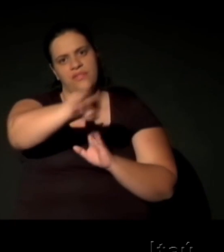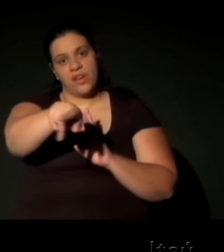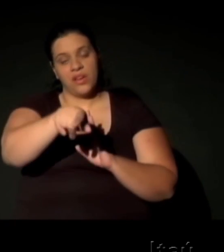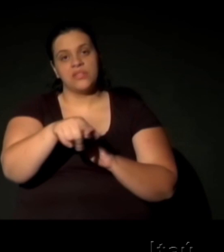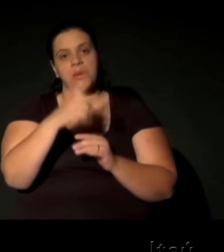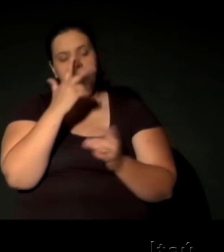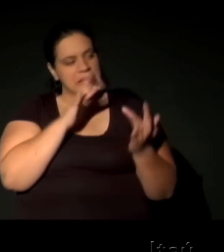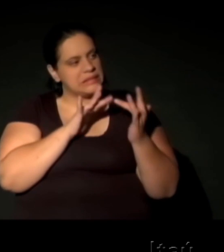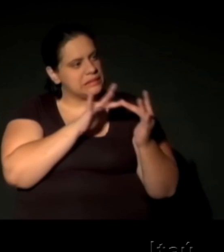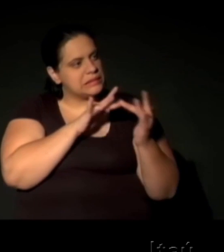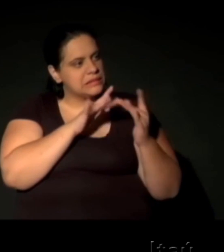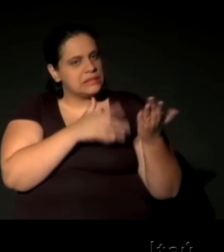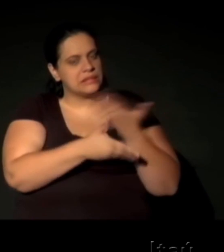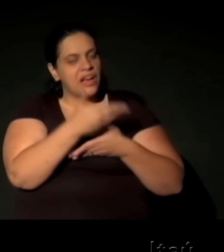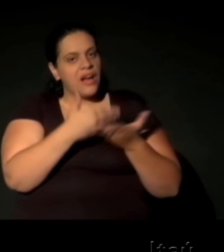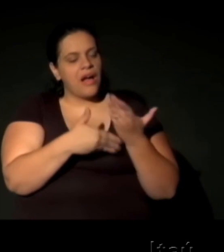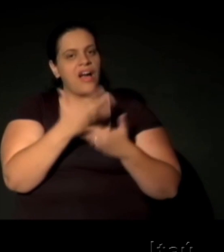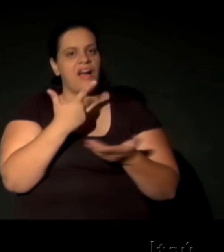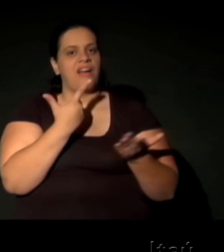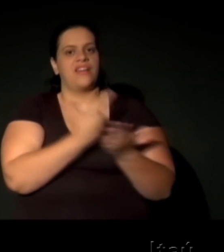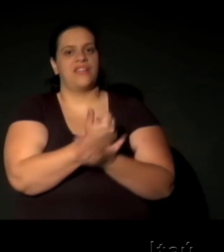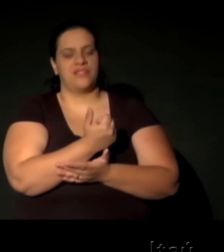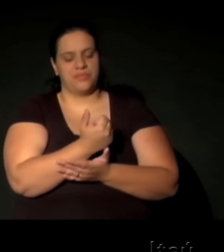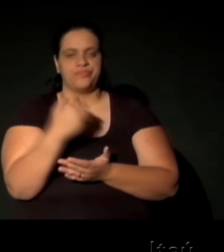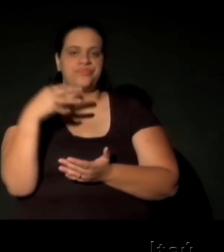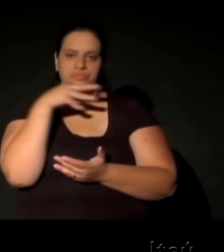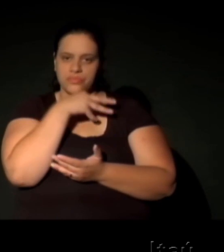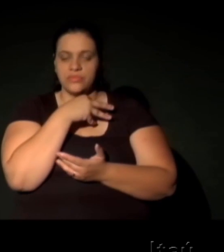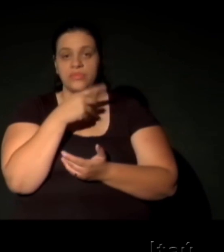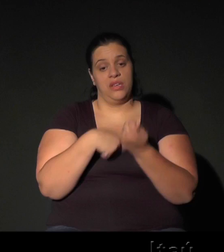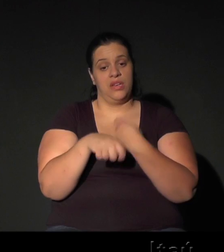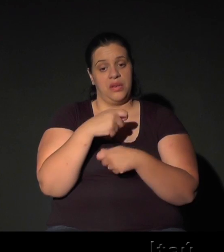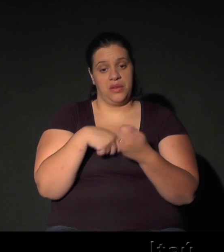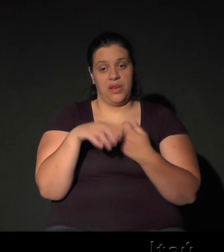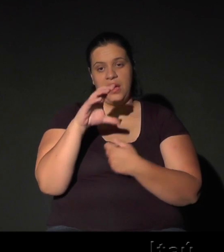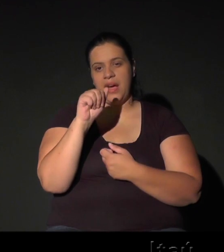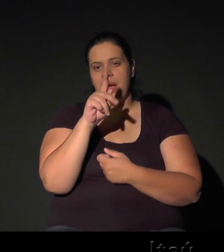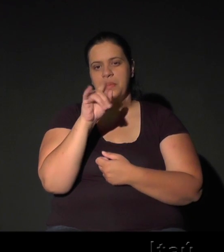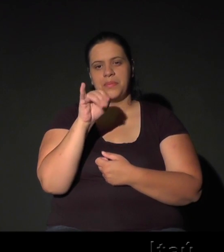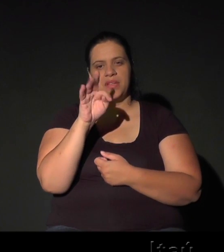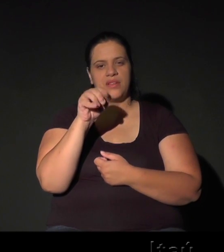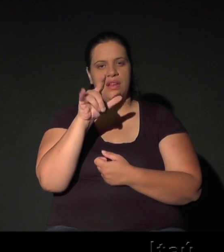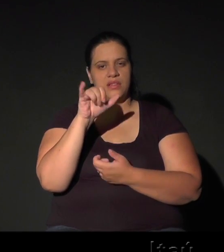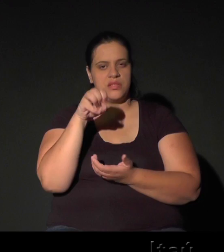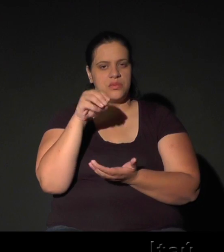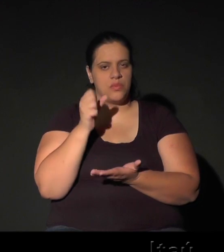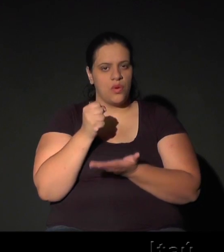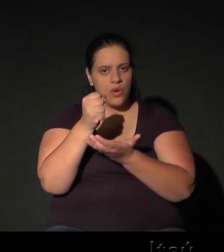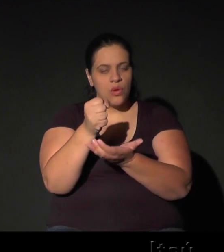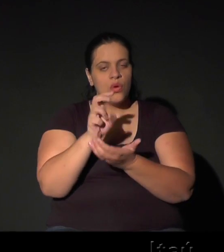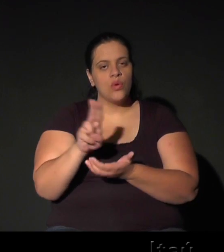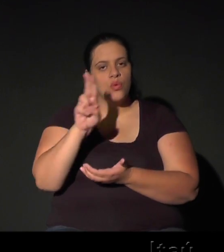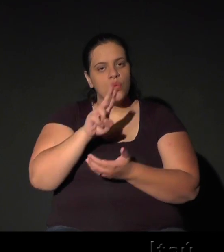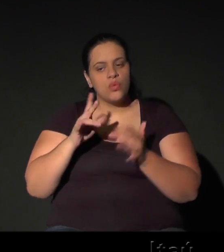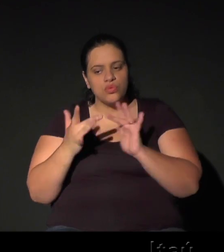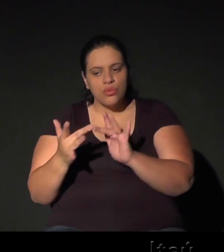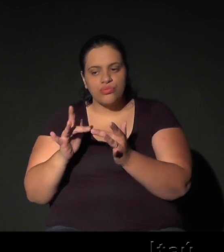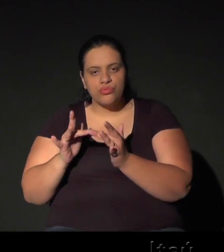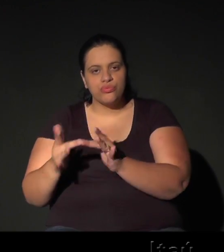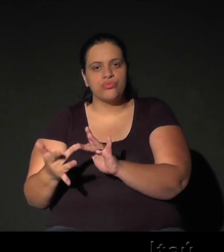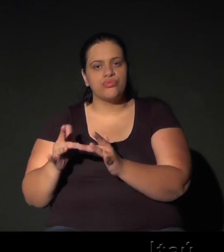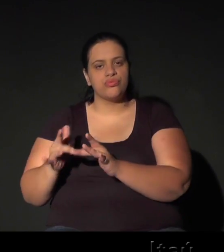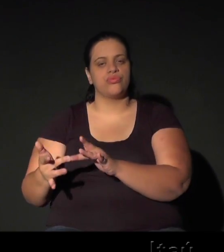afetiva que faz com que você compre muitas vezes né Óbvio o capitalismo usando as nossas redes afetivas e de relação para